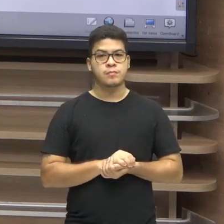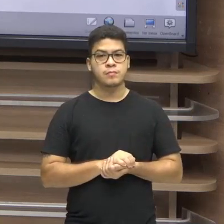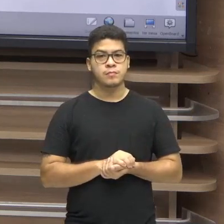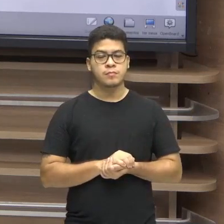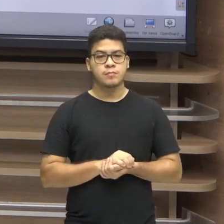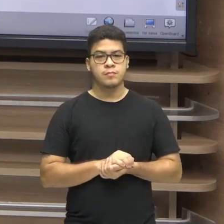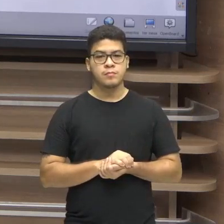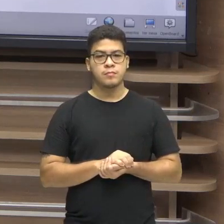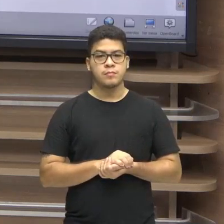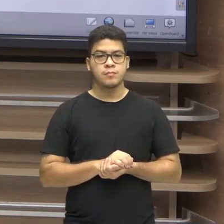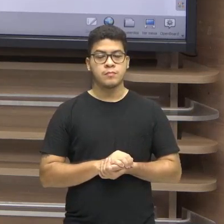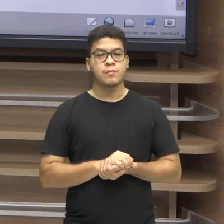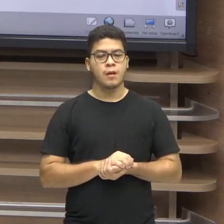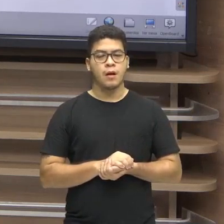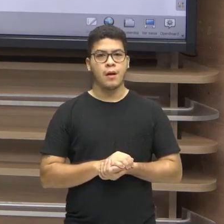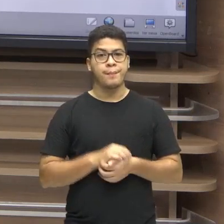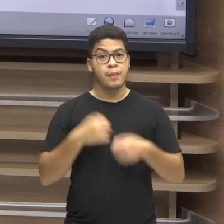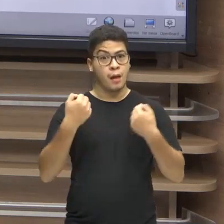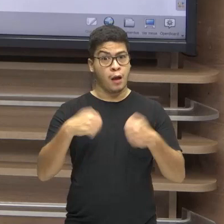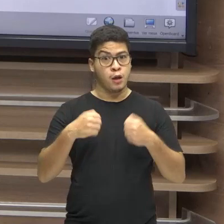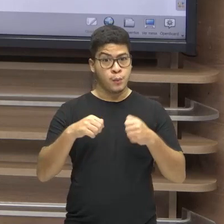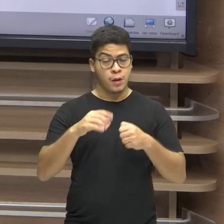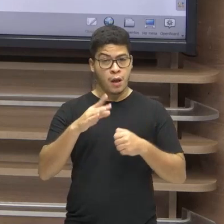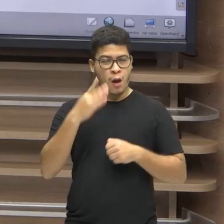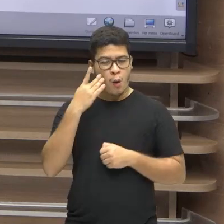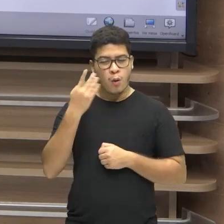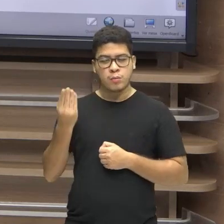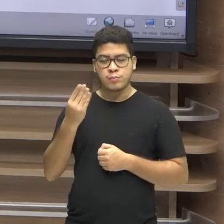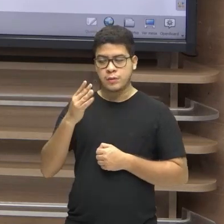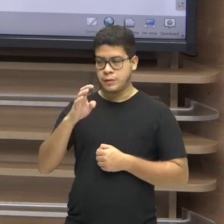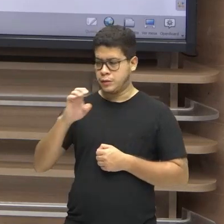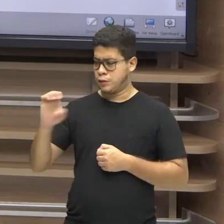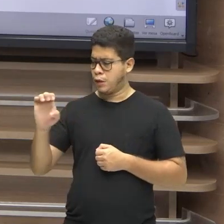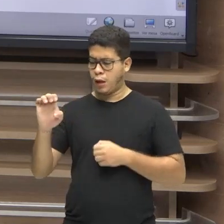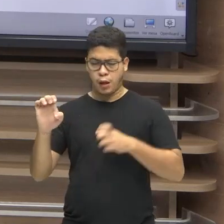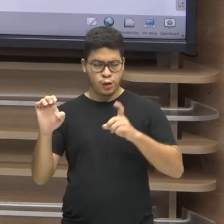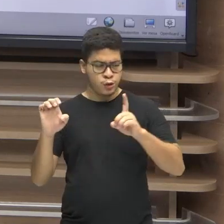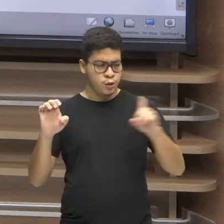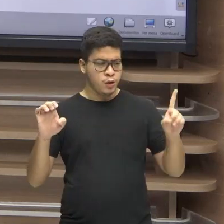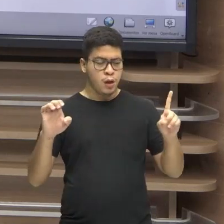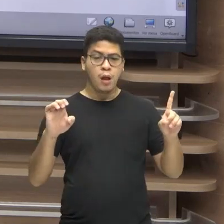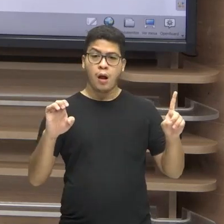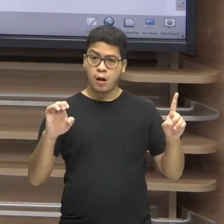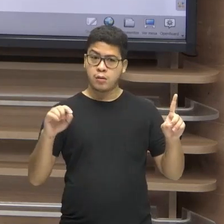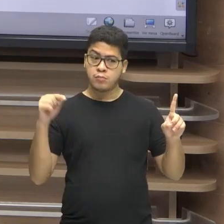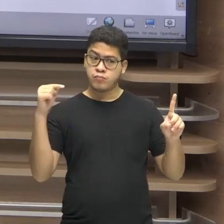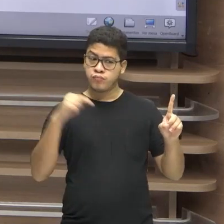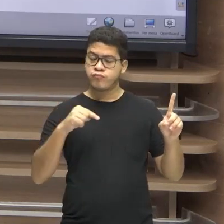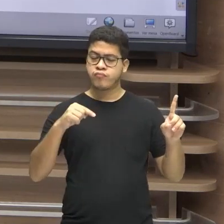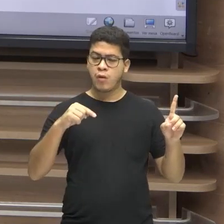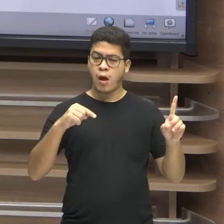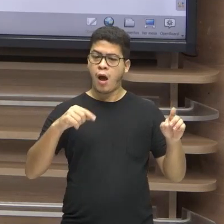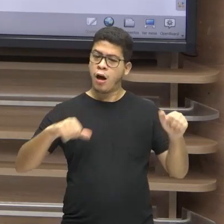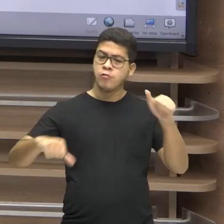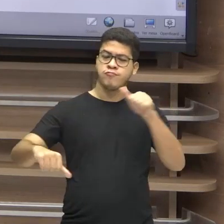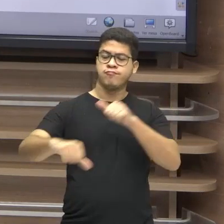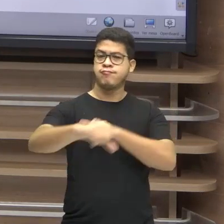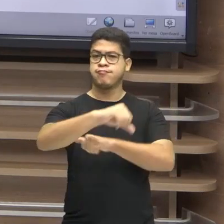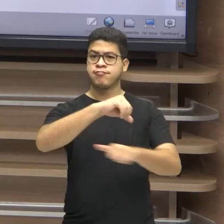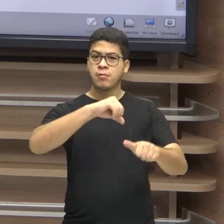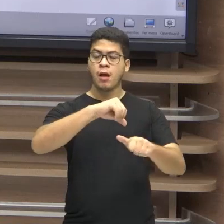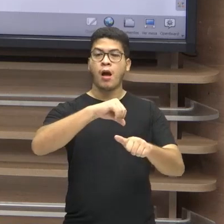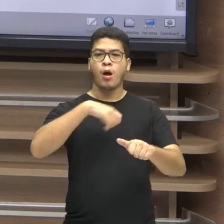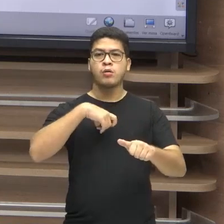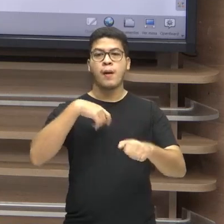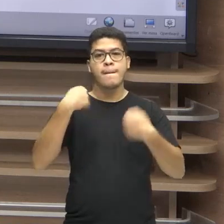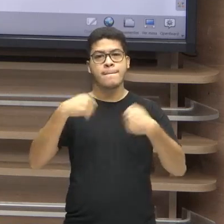ou da direita para a esquerda, a gente precisa mudar o sinal. Vejam que o x ele era positivo, ele veio para cá negativo, então ele trocou de